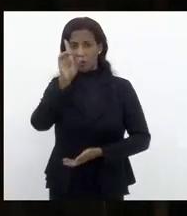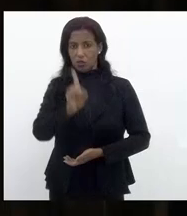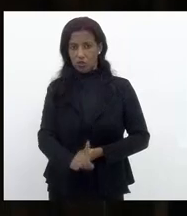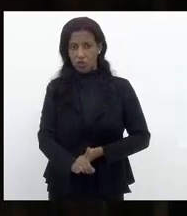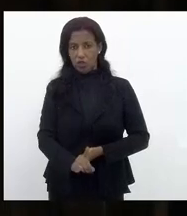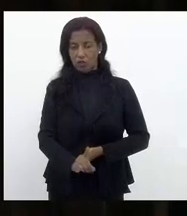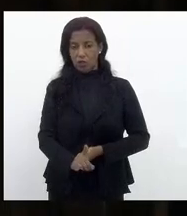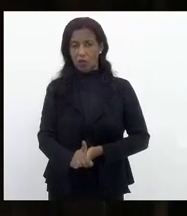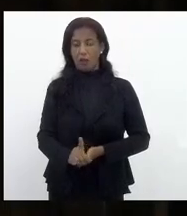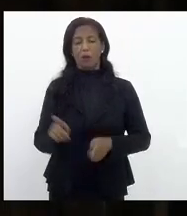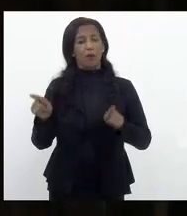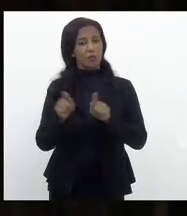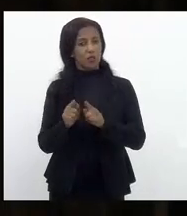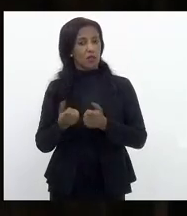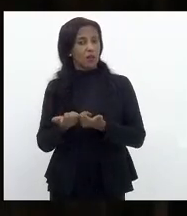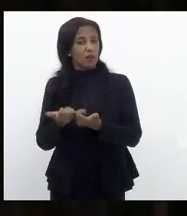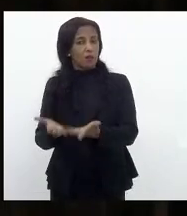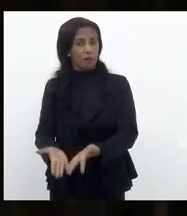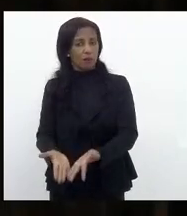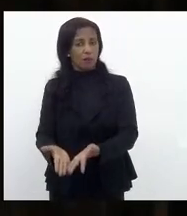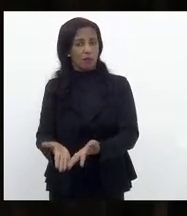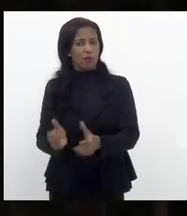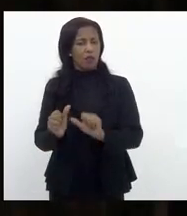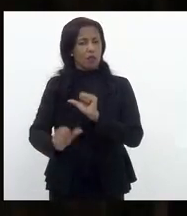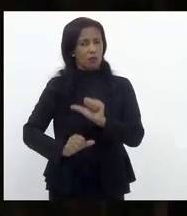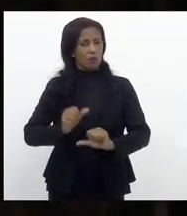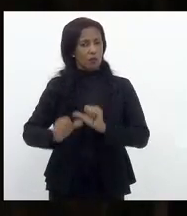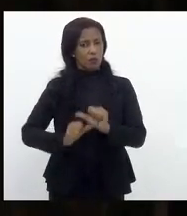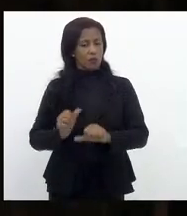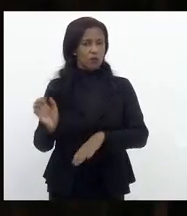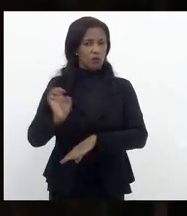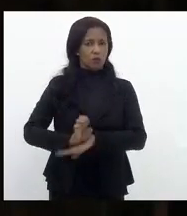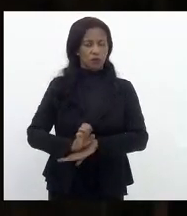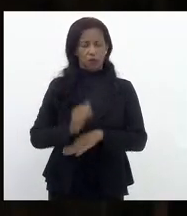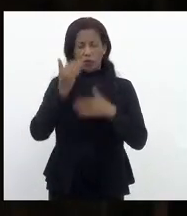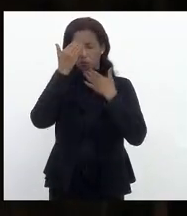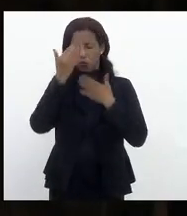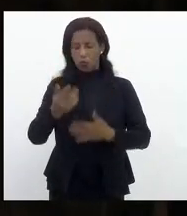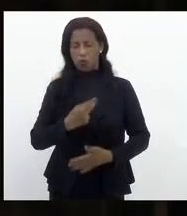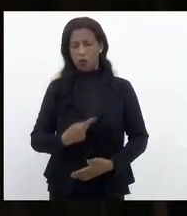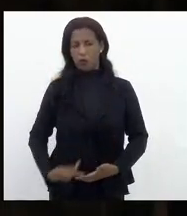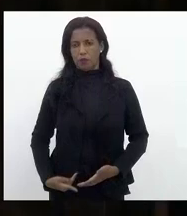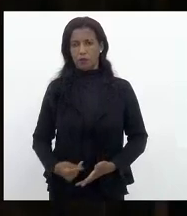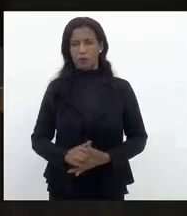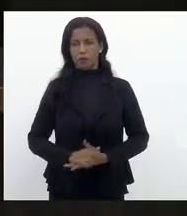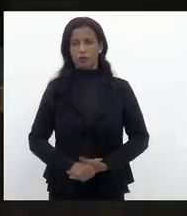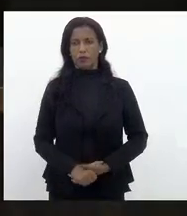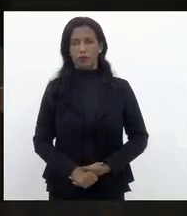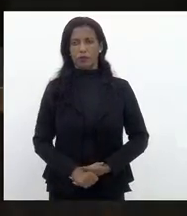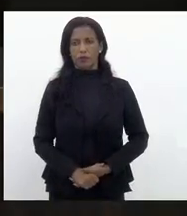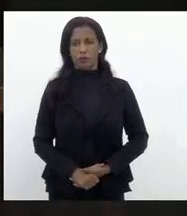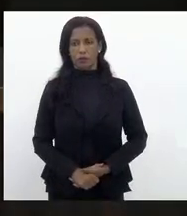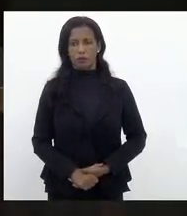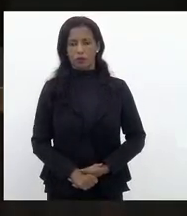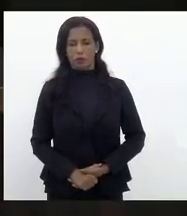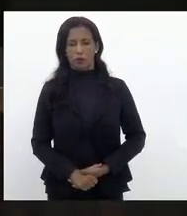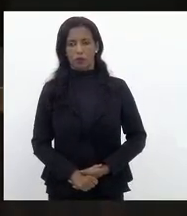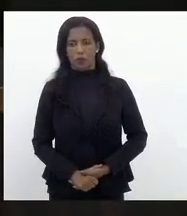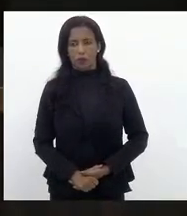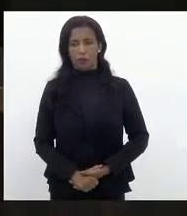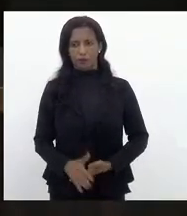mas que Garanta também a retificação do nosso estado muito obrigado seu presidente e